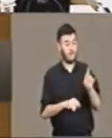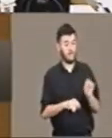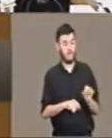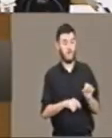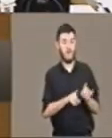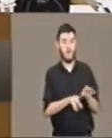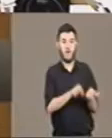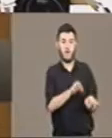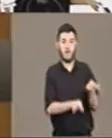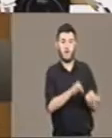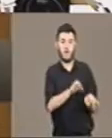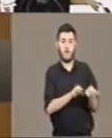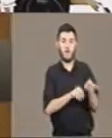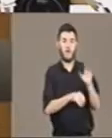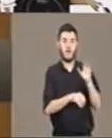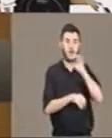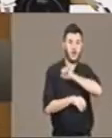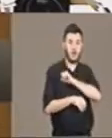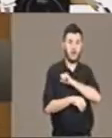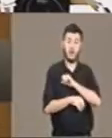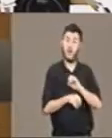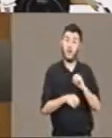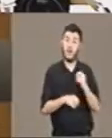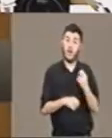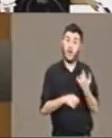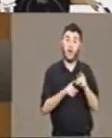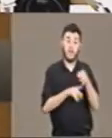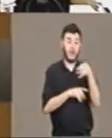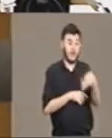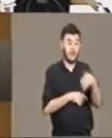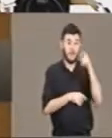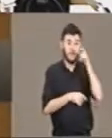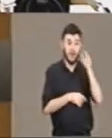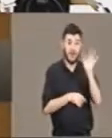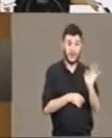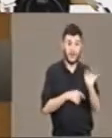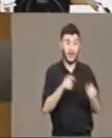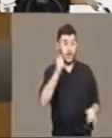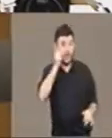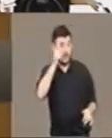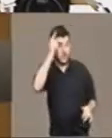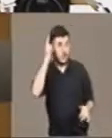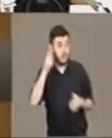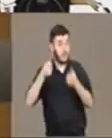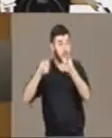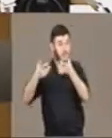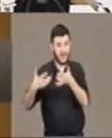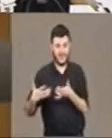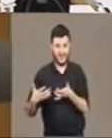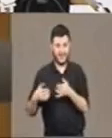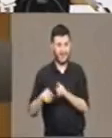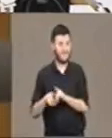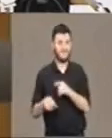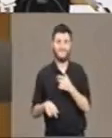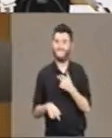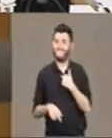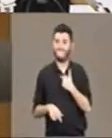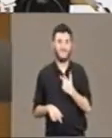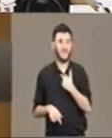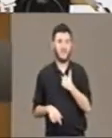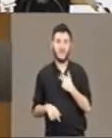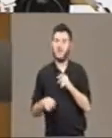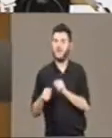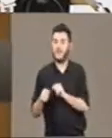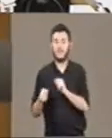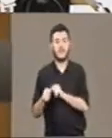Edson Fachin. É isso. O posicionamento do ministro Alexandre Moraes é no sentido de que não se dá para fazer isso a posteriori. O juiz